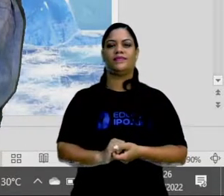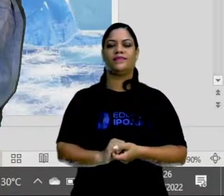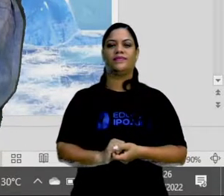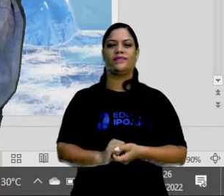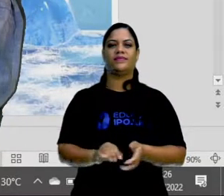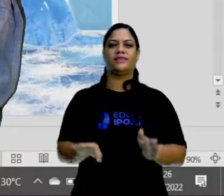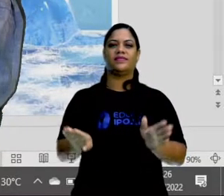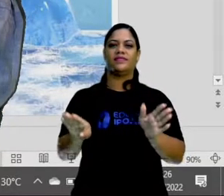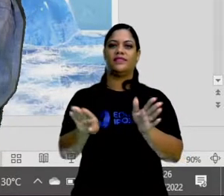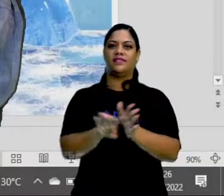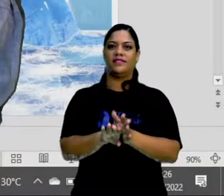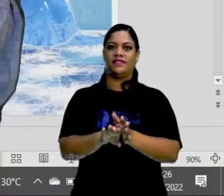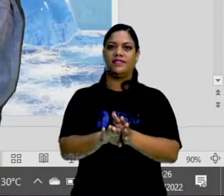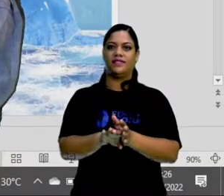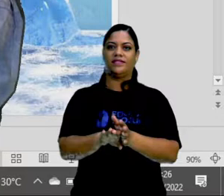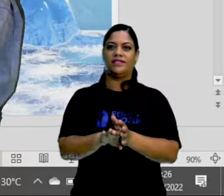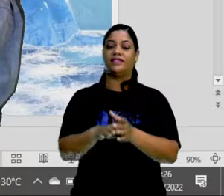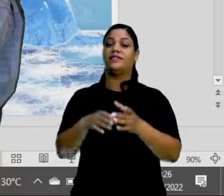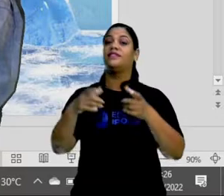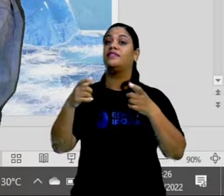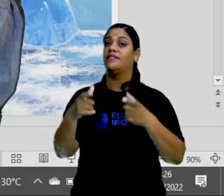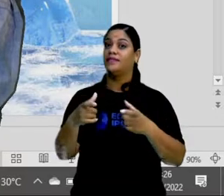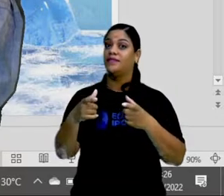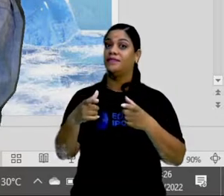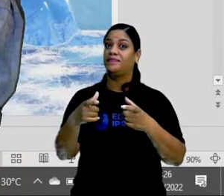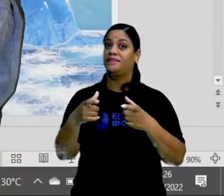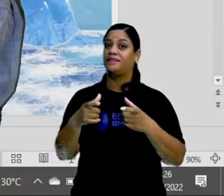ela chegou aonde, tu sabe?